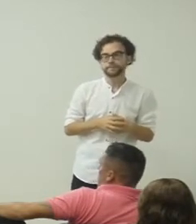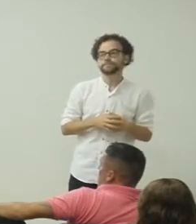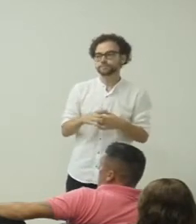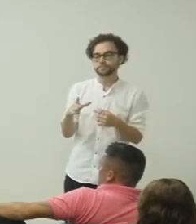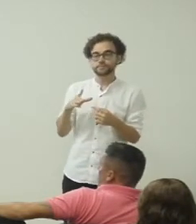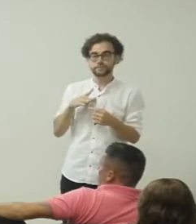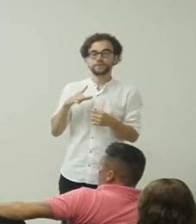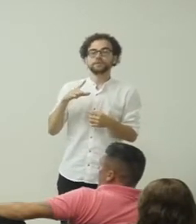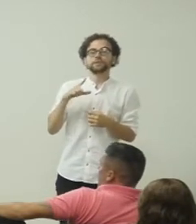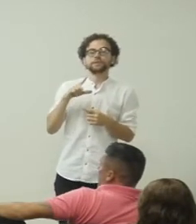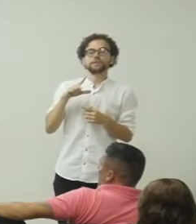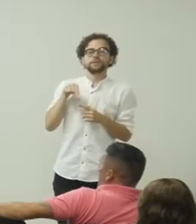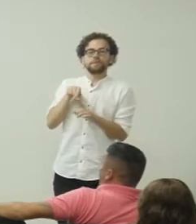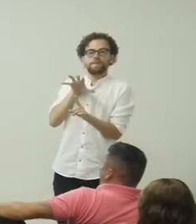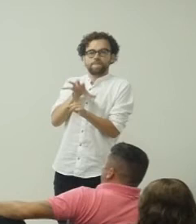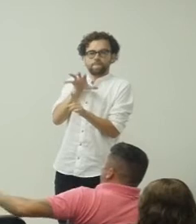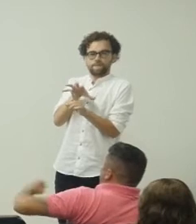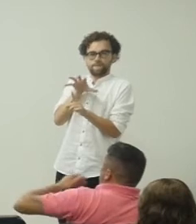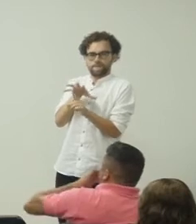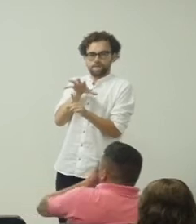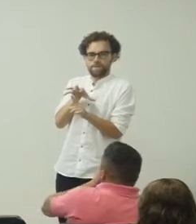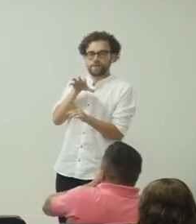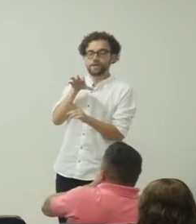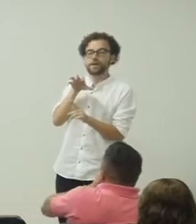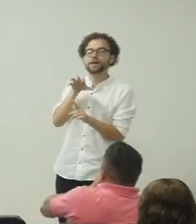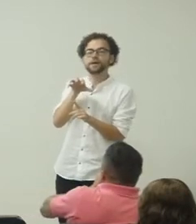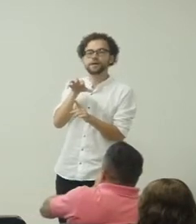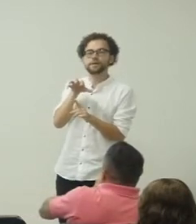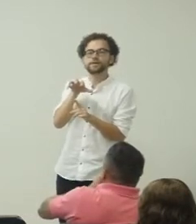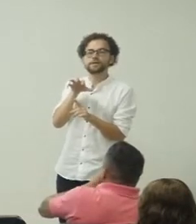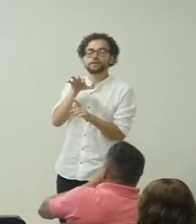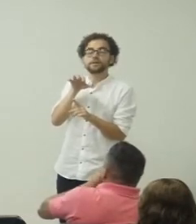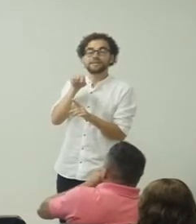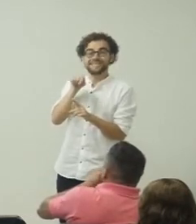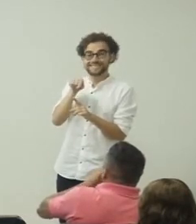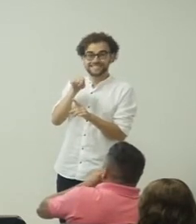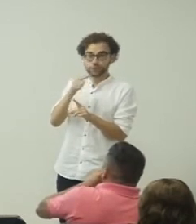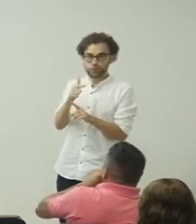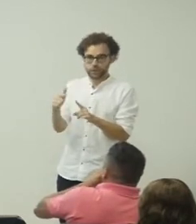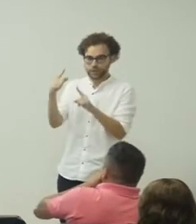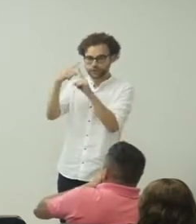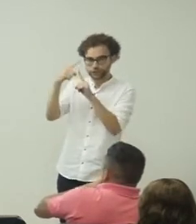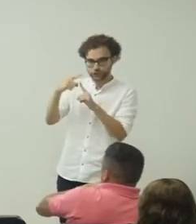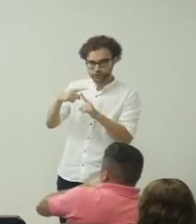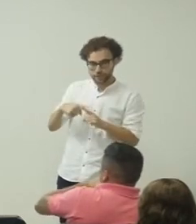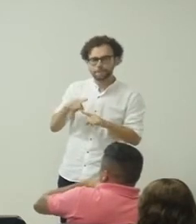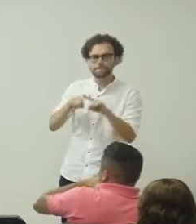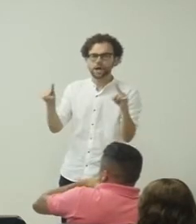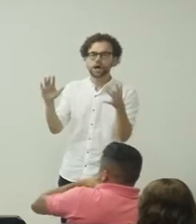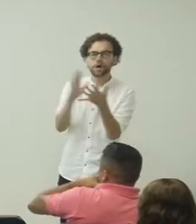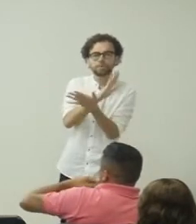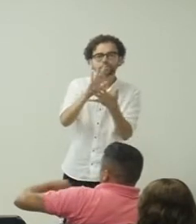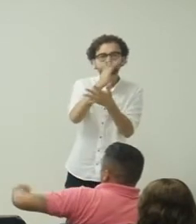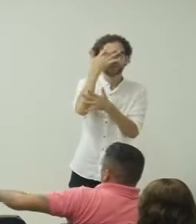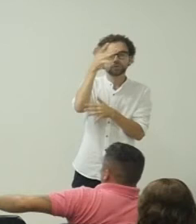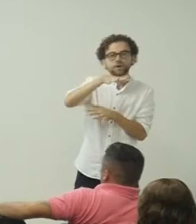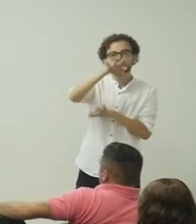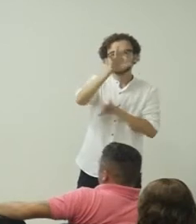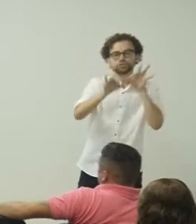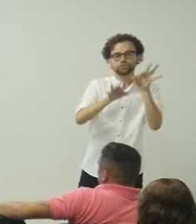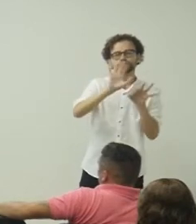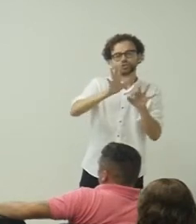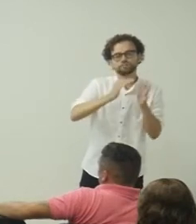Então, do assédio moral. O assédio moral não está tipificado exatamente, mas a gente já tem alguns juristas brasileiros